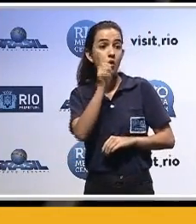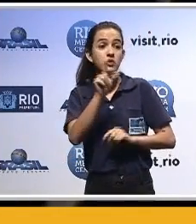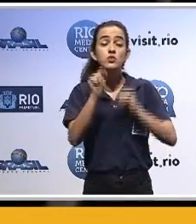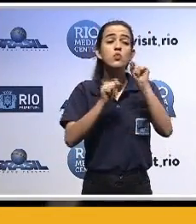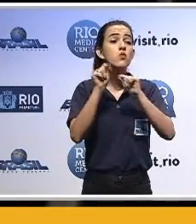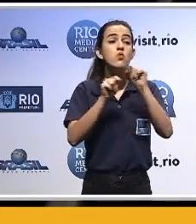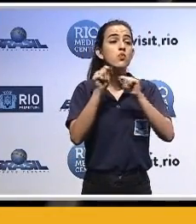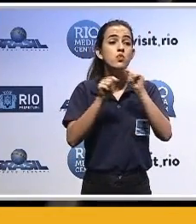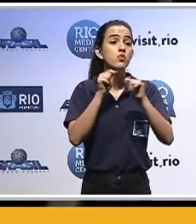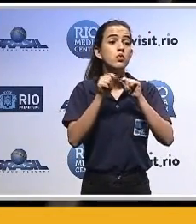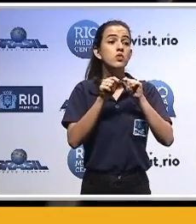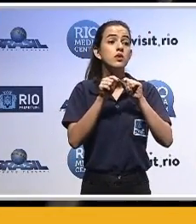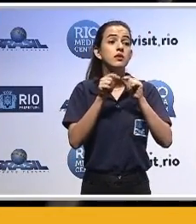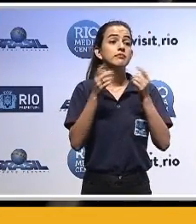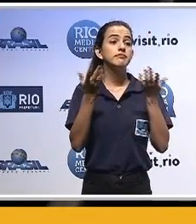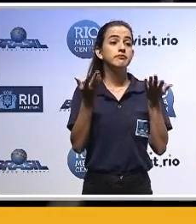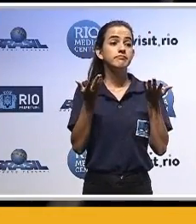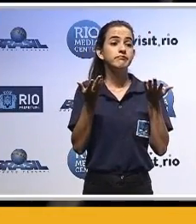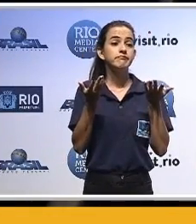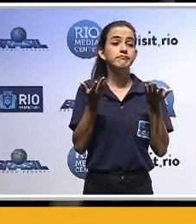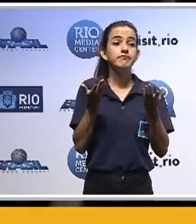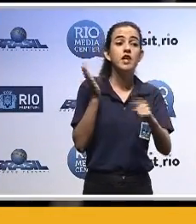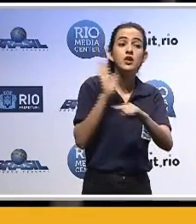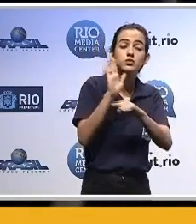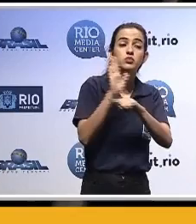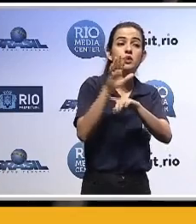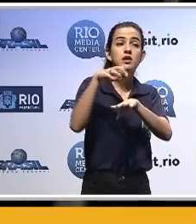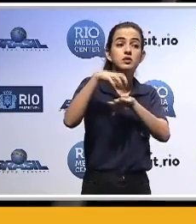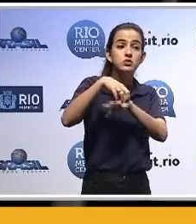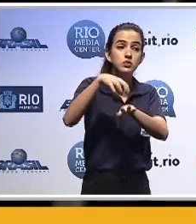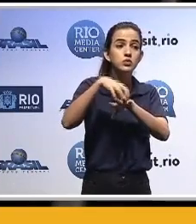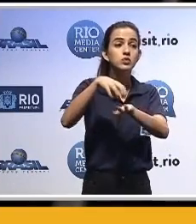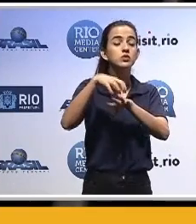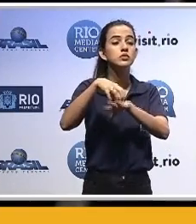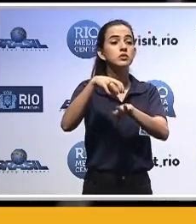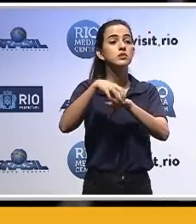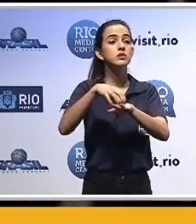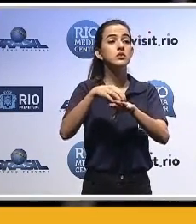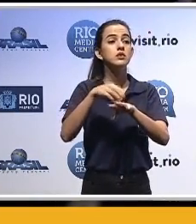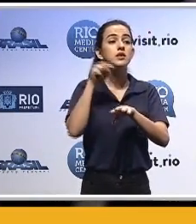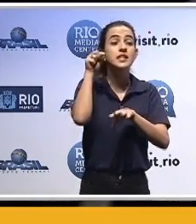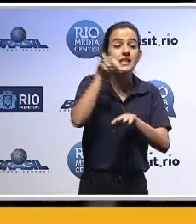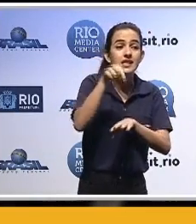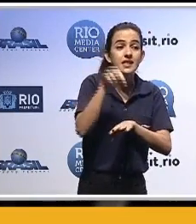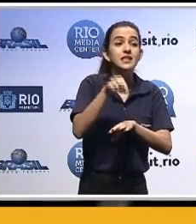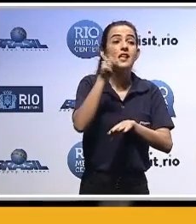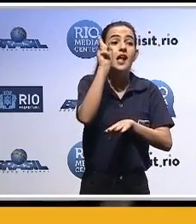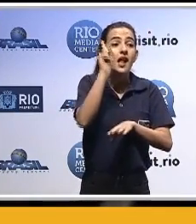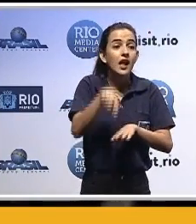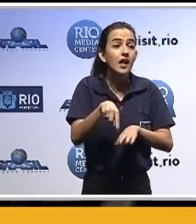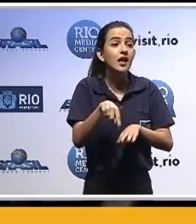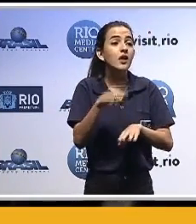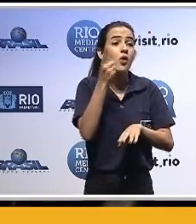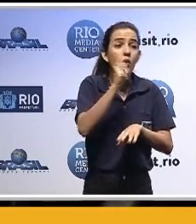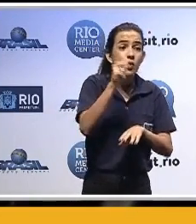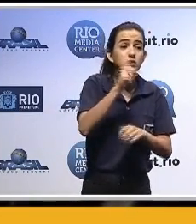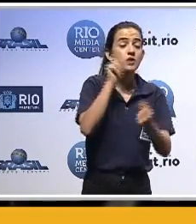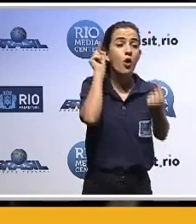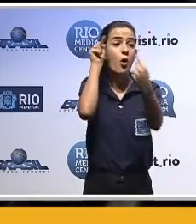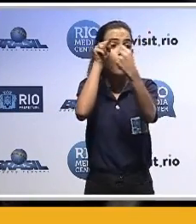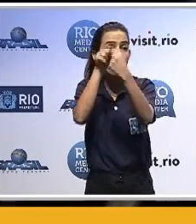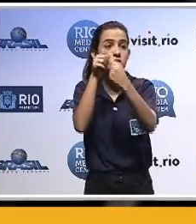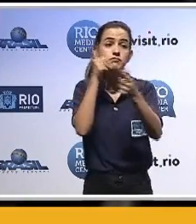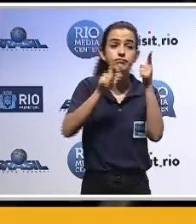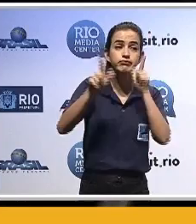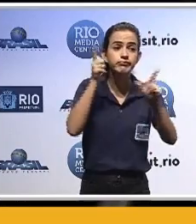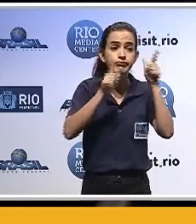para compensar o investimento com o turismo nesse tema, não é? Então, essas expectativas foram